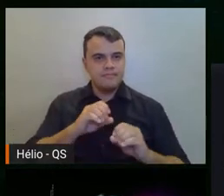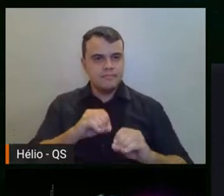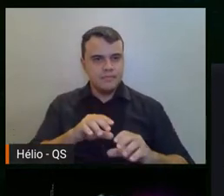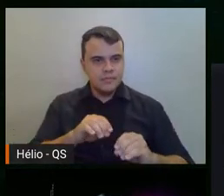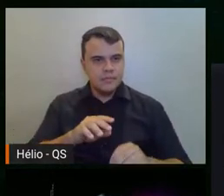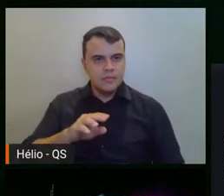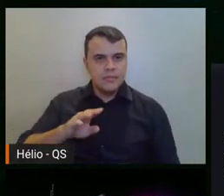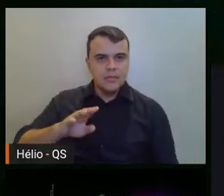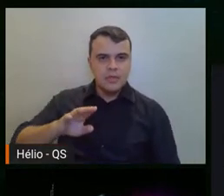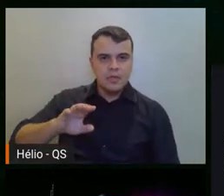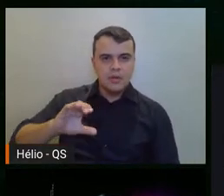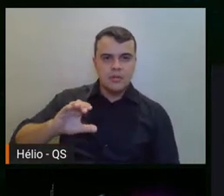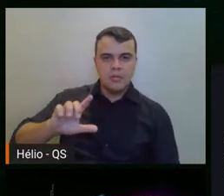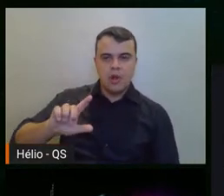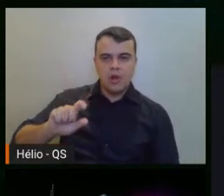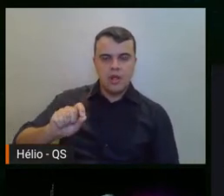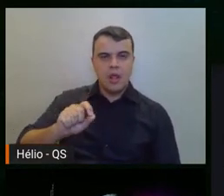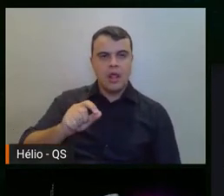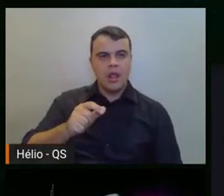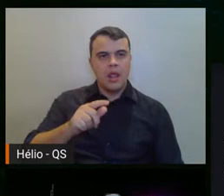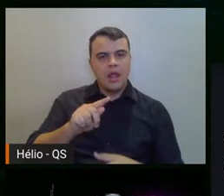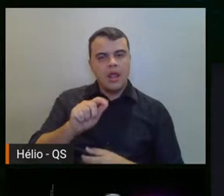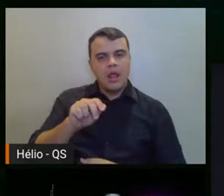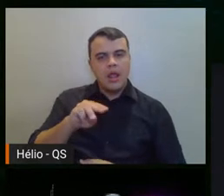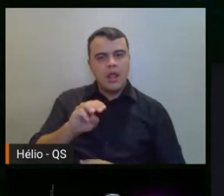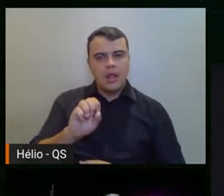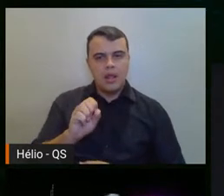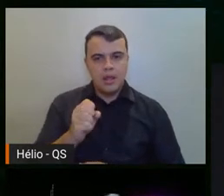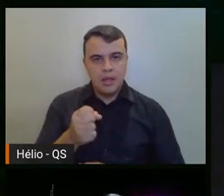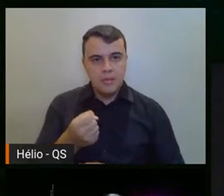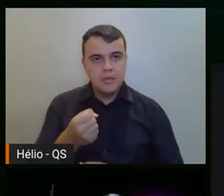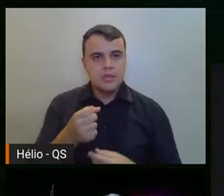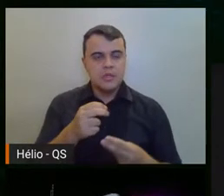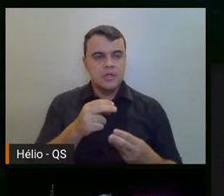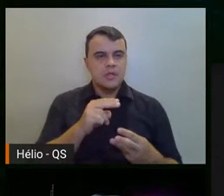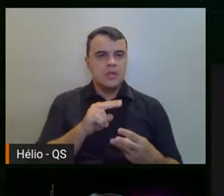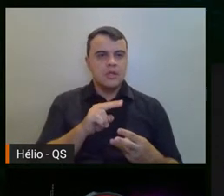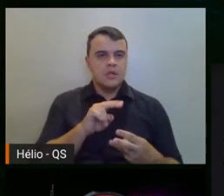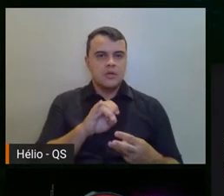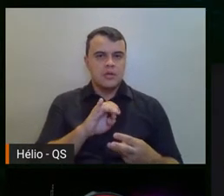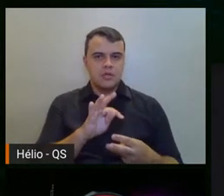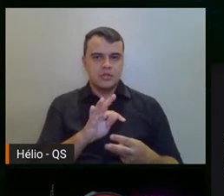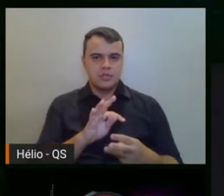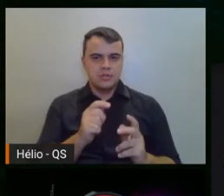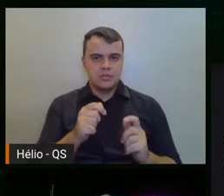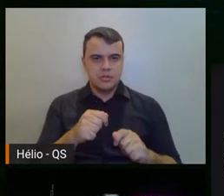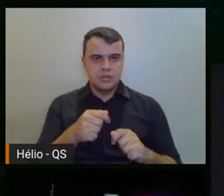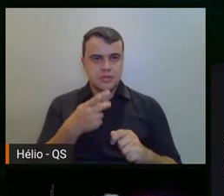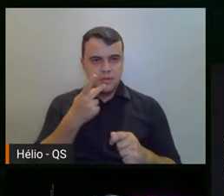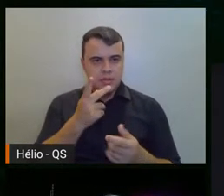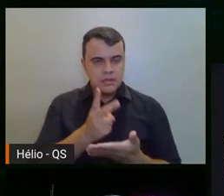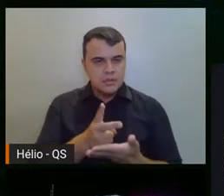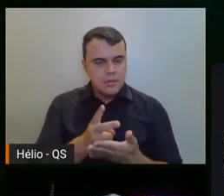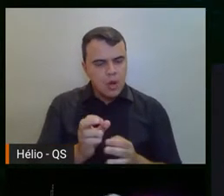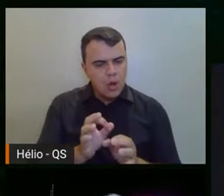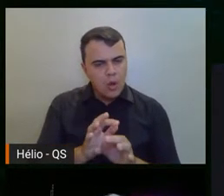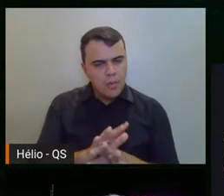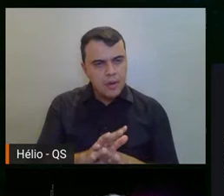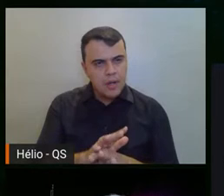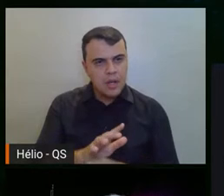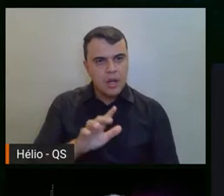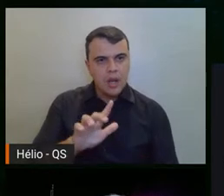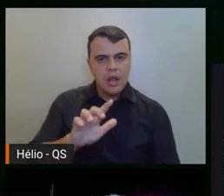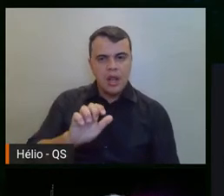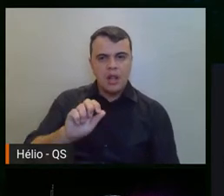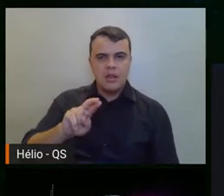blockchain já tem formação de games com Roblox vai ter com o ionit também né tem já uma formação super completa de machine